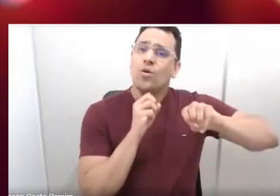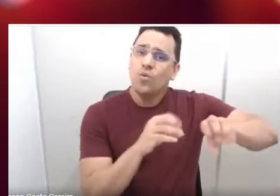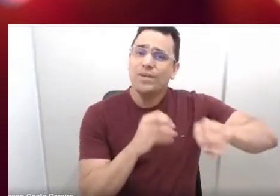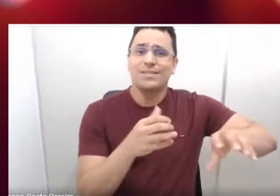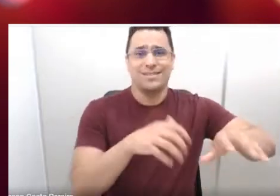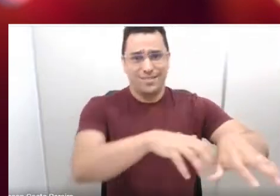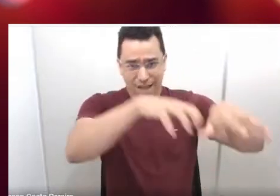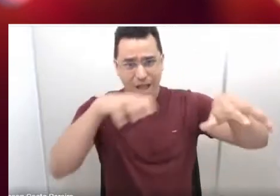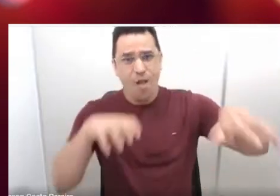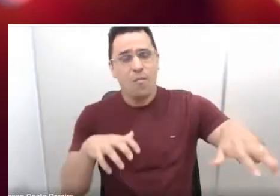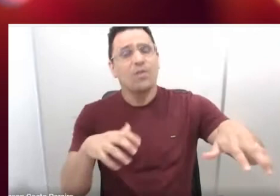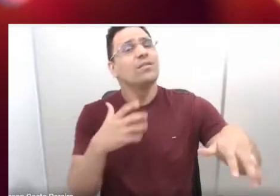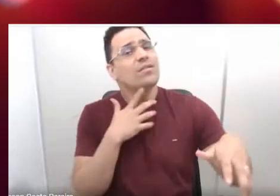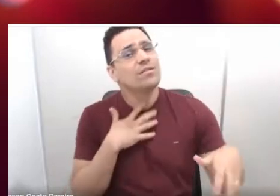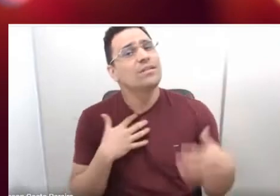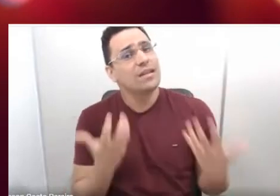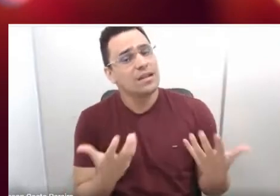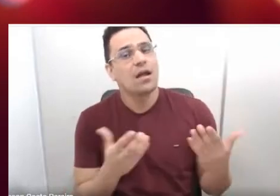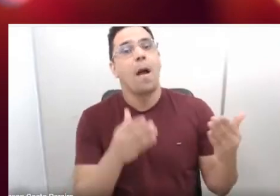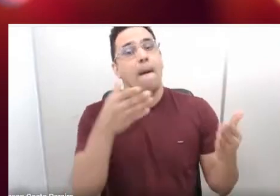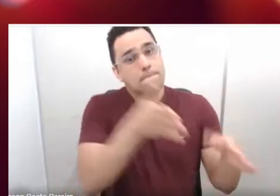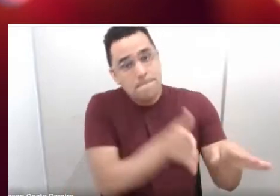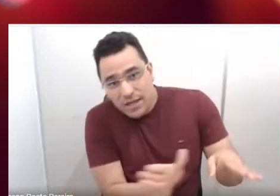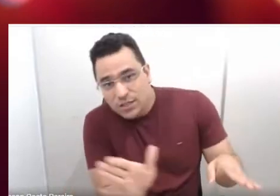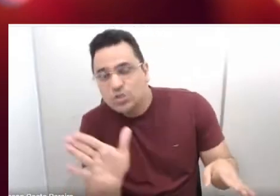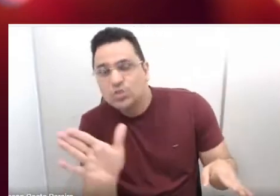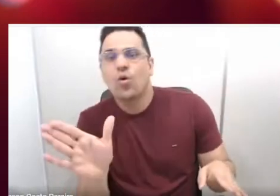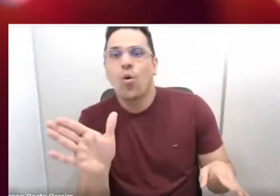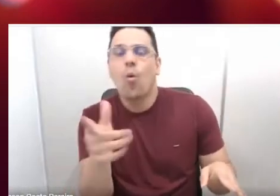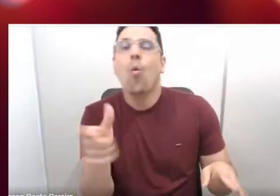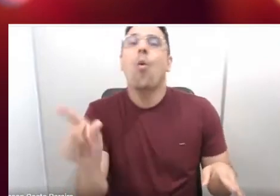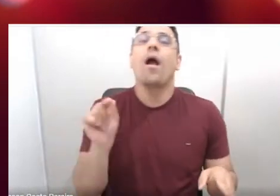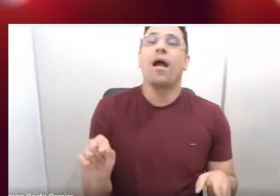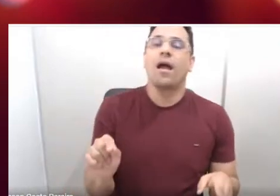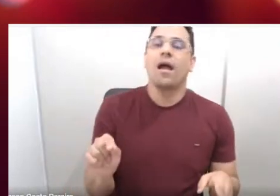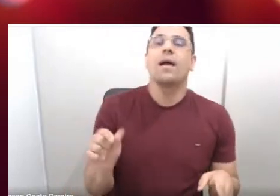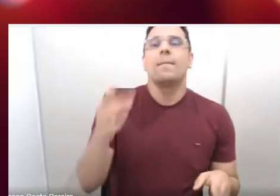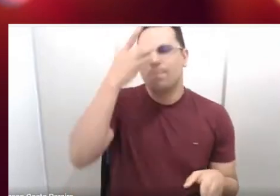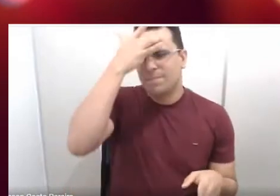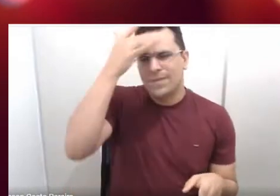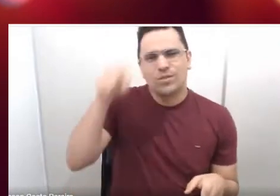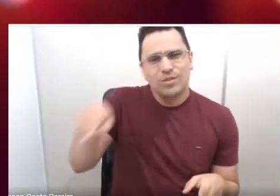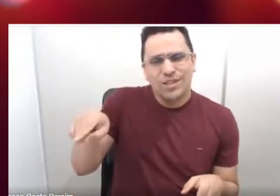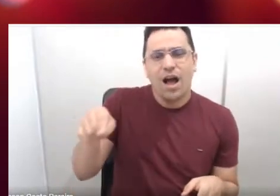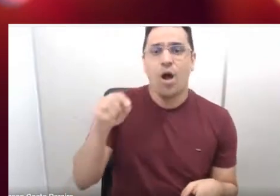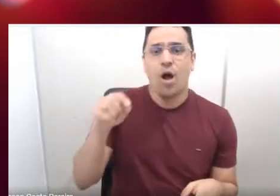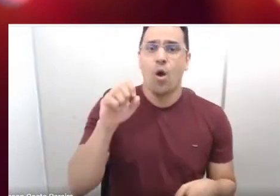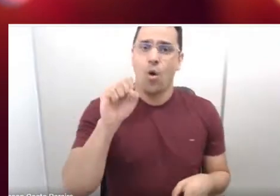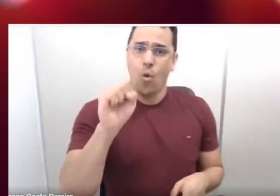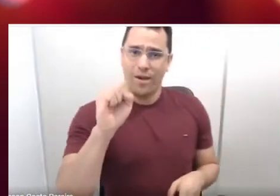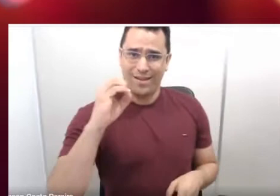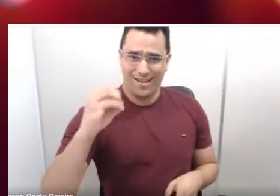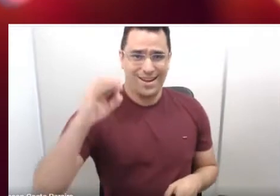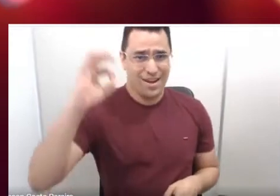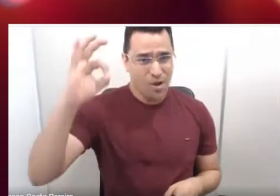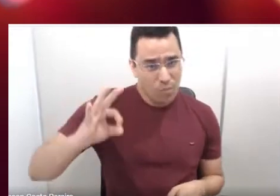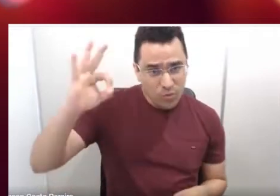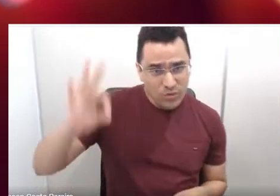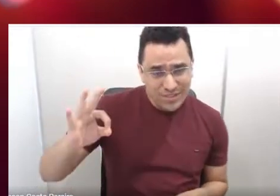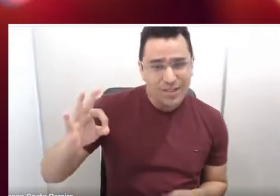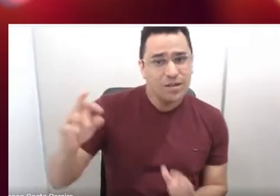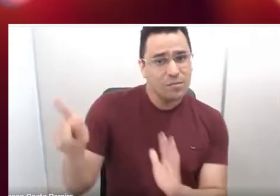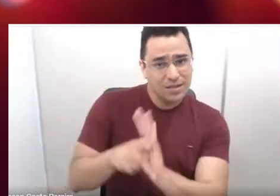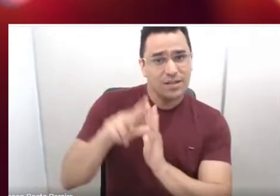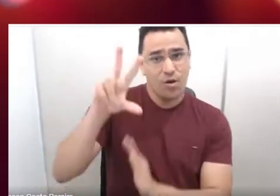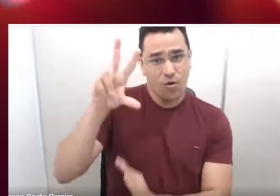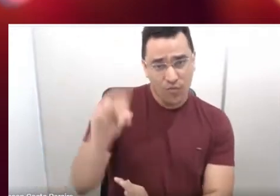consideravam importante, mas também a gente tinha, por outro lado, de levar em consideração que 80% dos estudantes da UFAM, né, isso